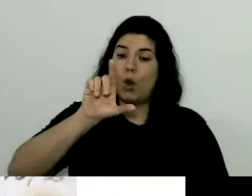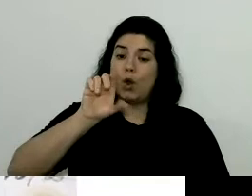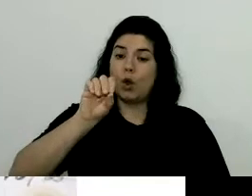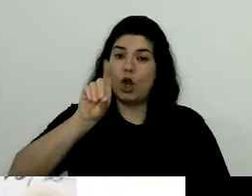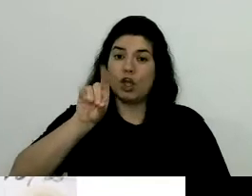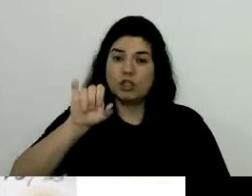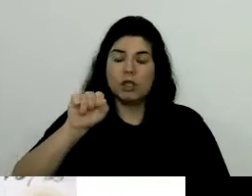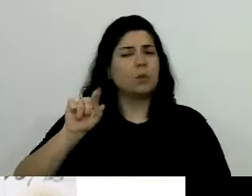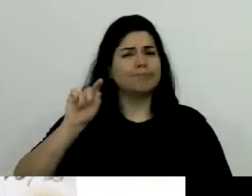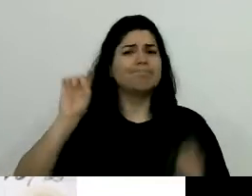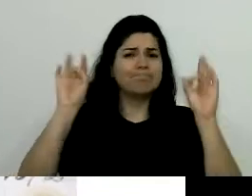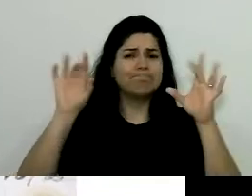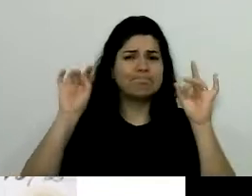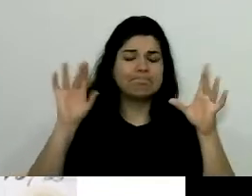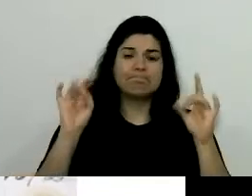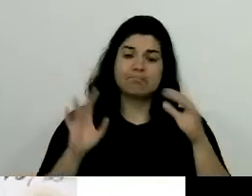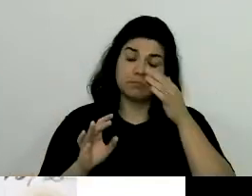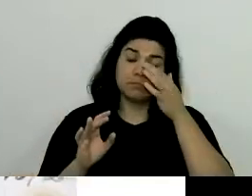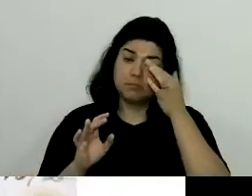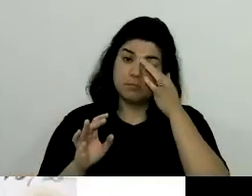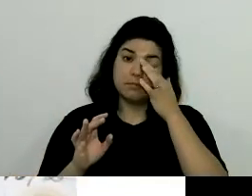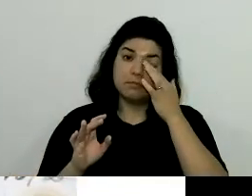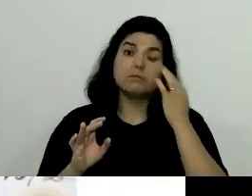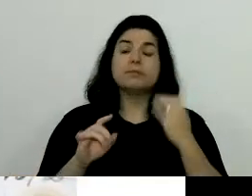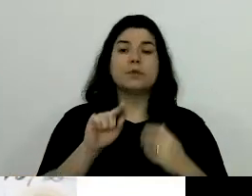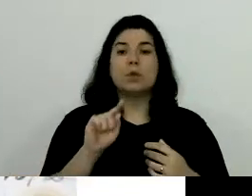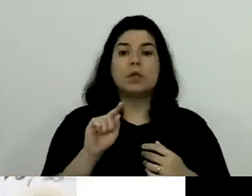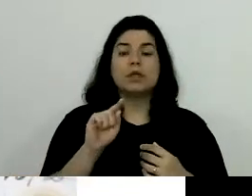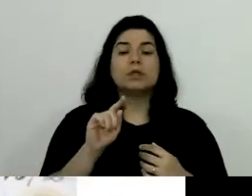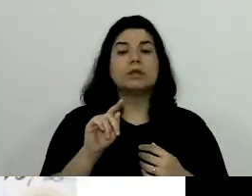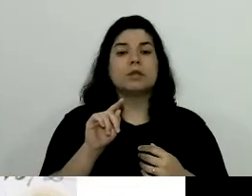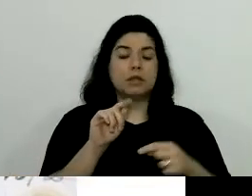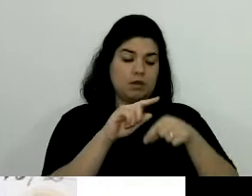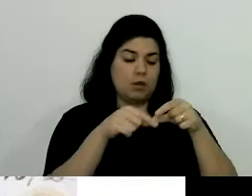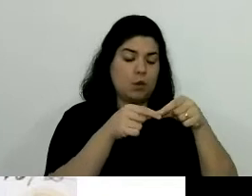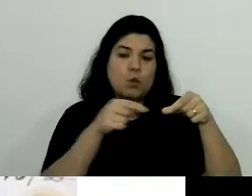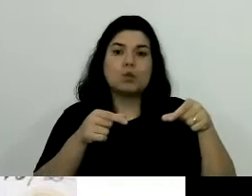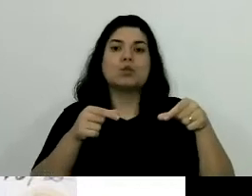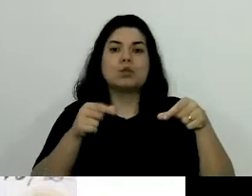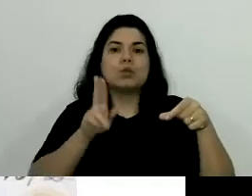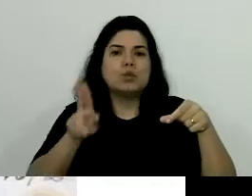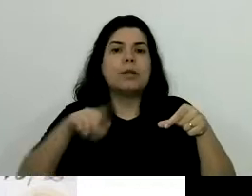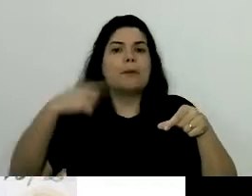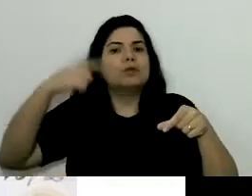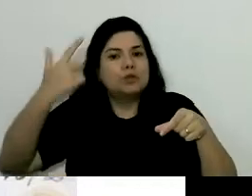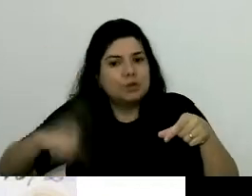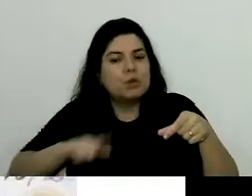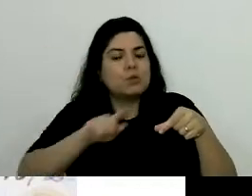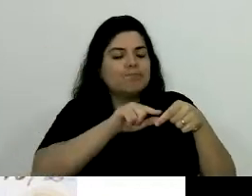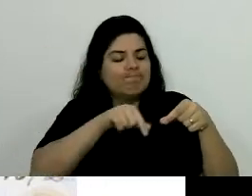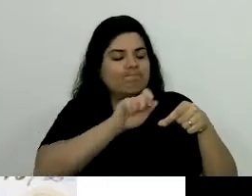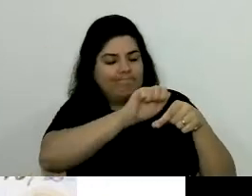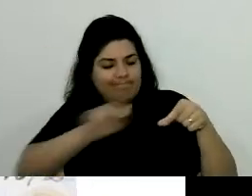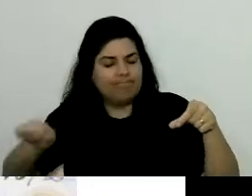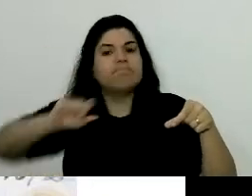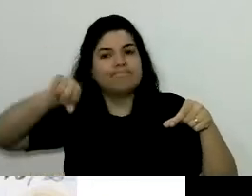Há notícias que os fotógrafos reaproveitavam muito esses negativos, né? Então, nós cuidamos assim com uma joia, porque